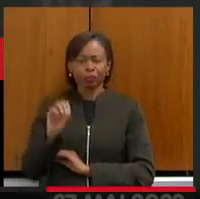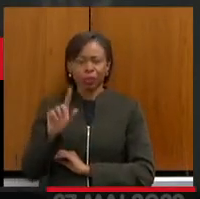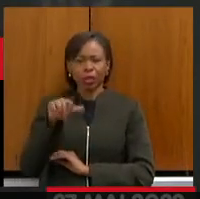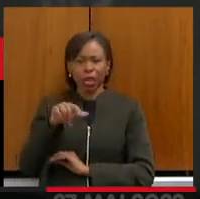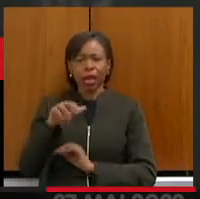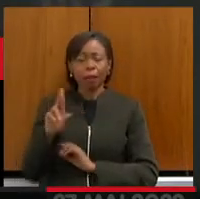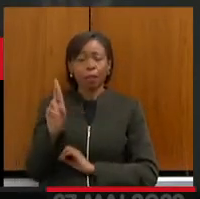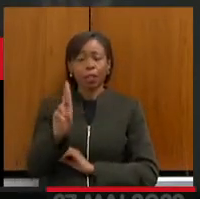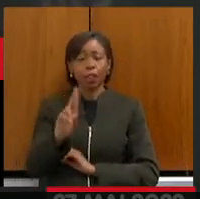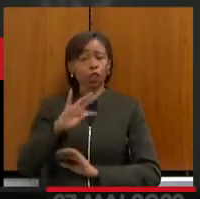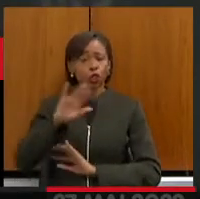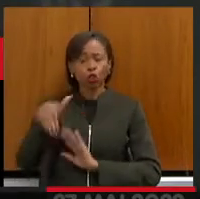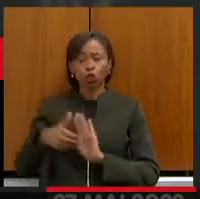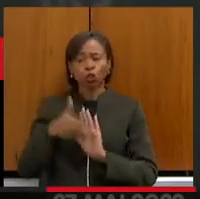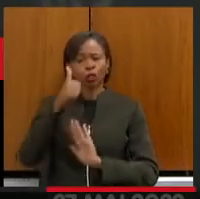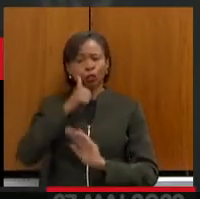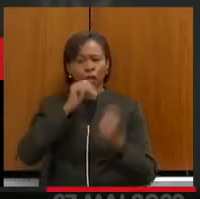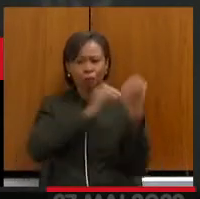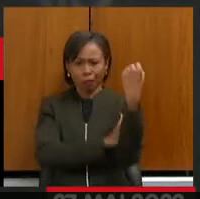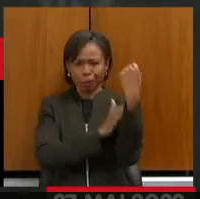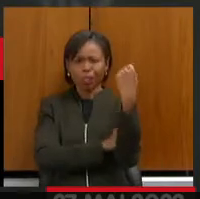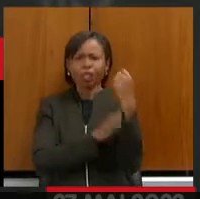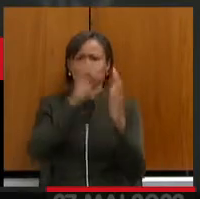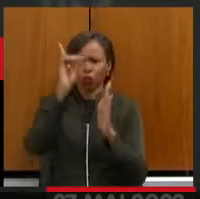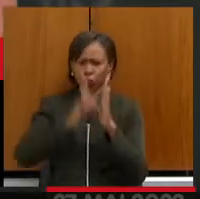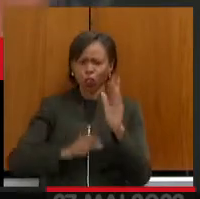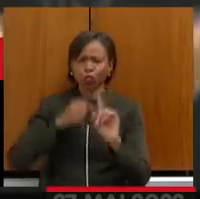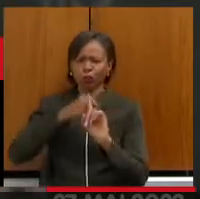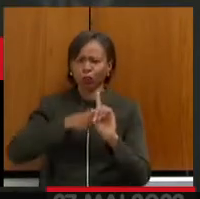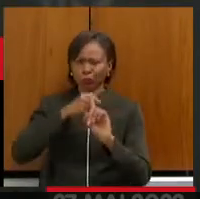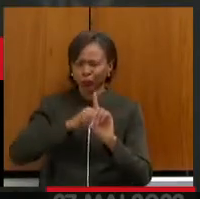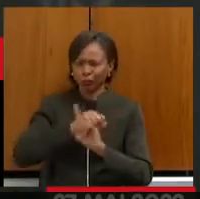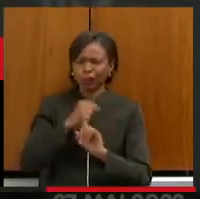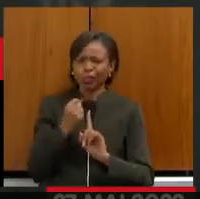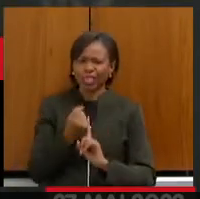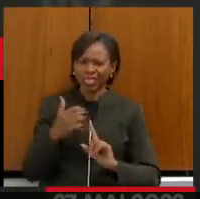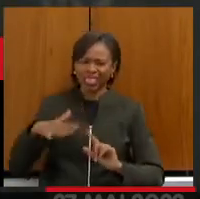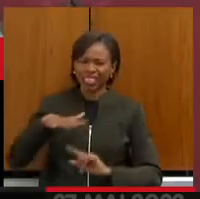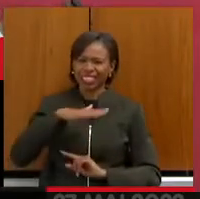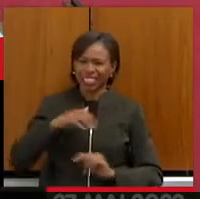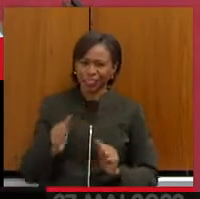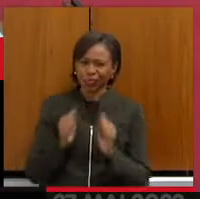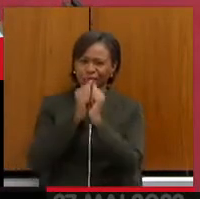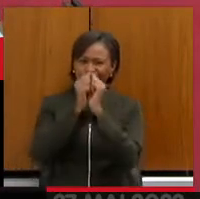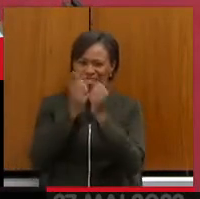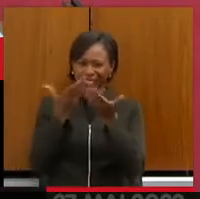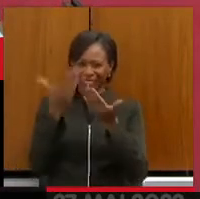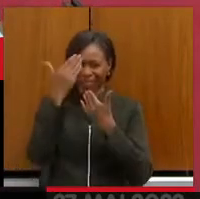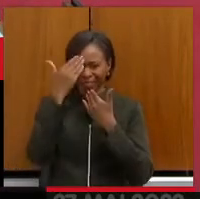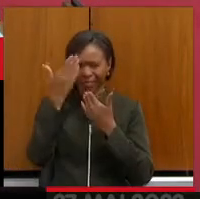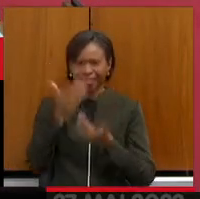por direitos na luta por uma outra sociedade estamos juntas Vamos Construir uma outra sociedade obrigado